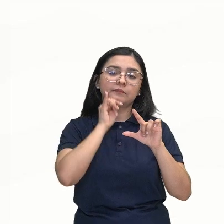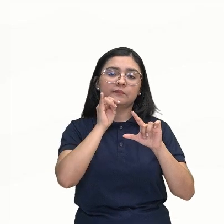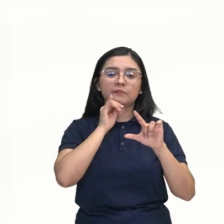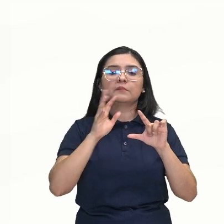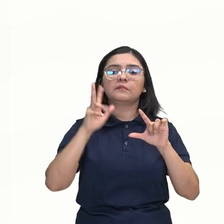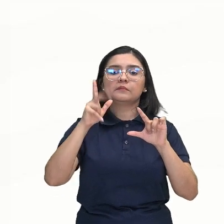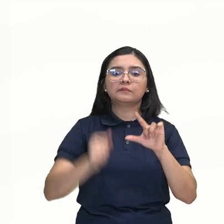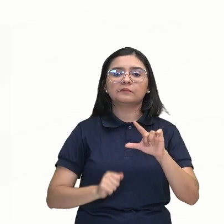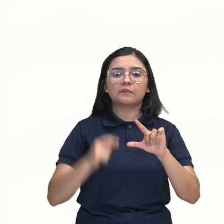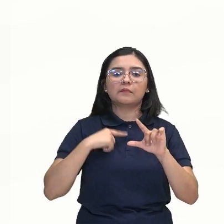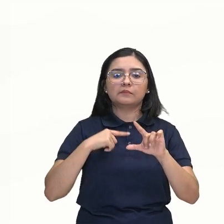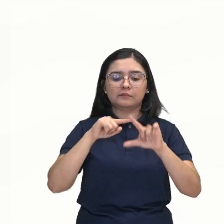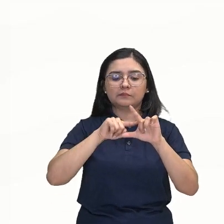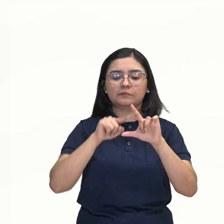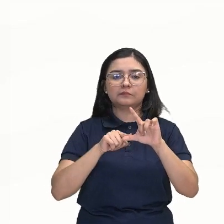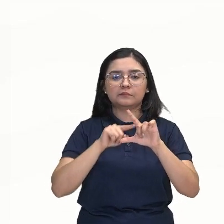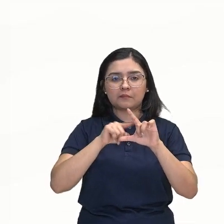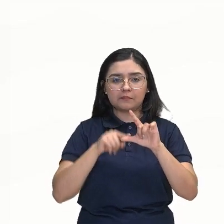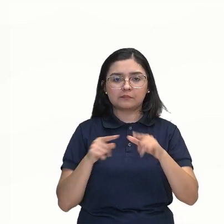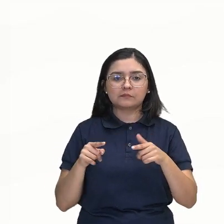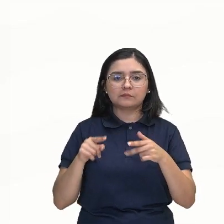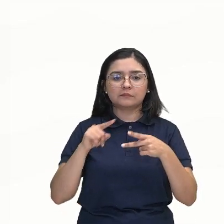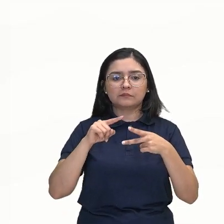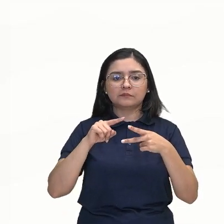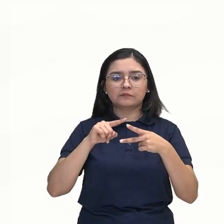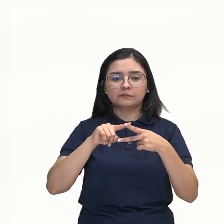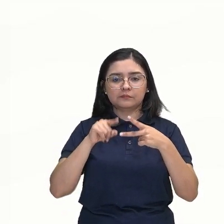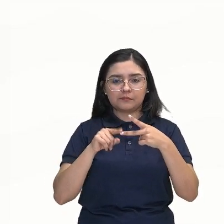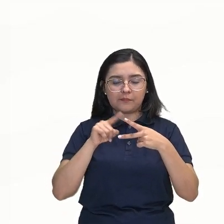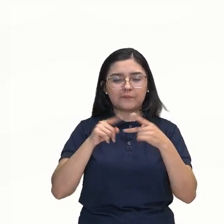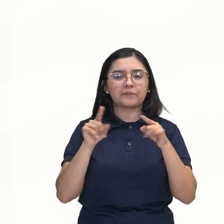todos os seus ângulos também são iguais, tá?